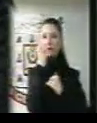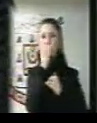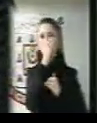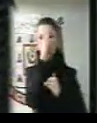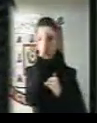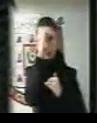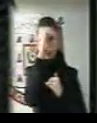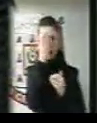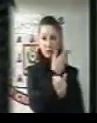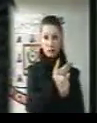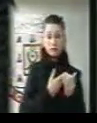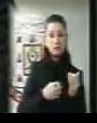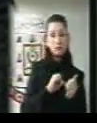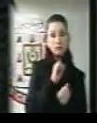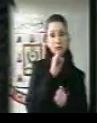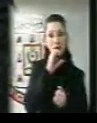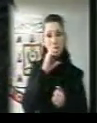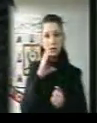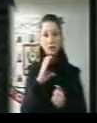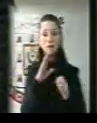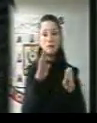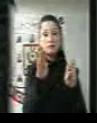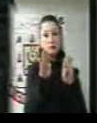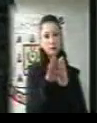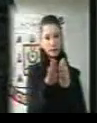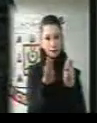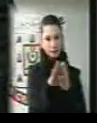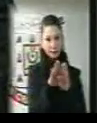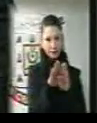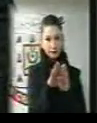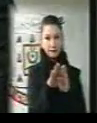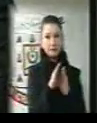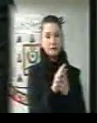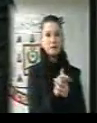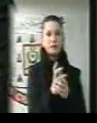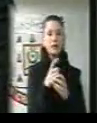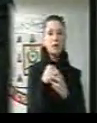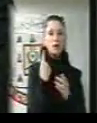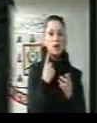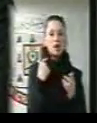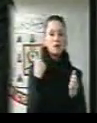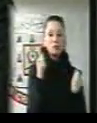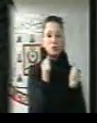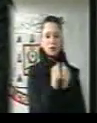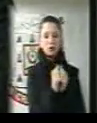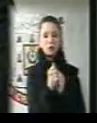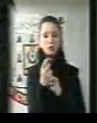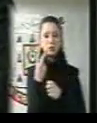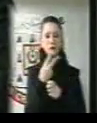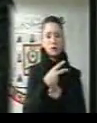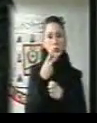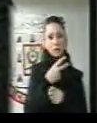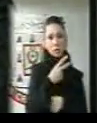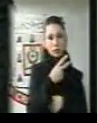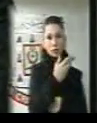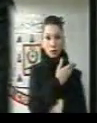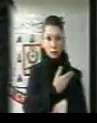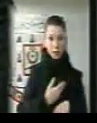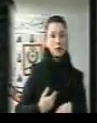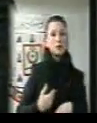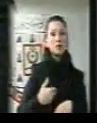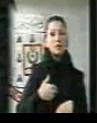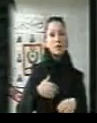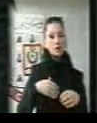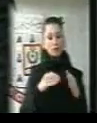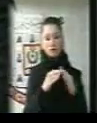Criciúma como para o governo do estado. E com certeza, através do nosso vice-governador Eduardo Pinho Moreira, que também é daqui